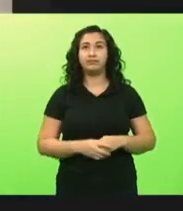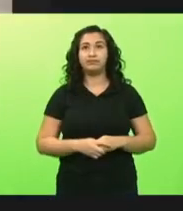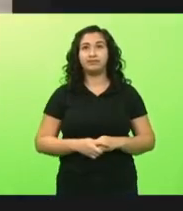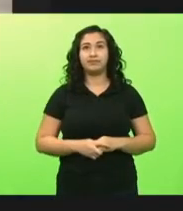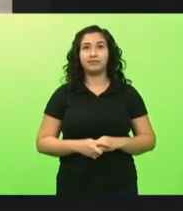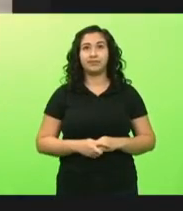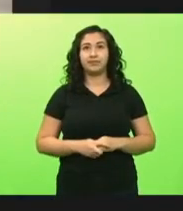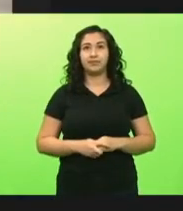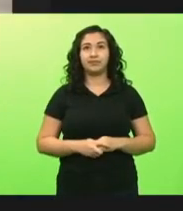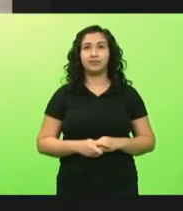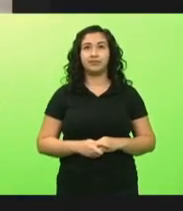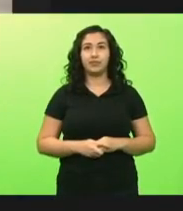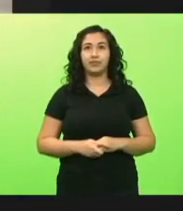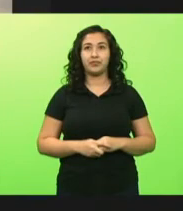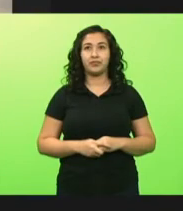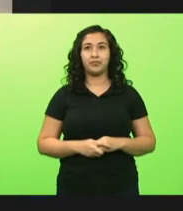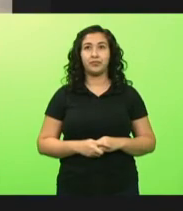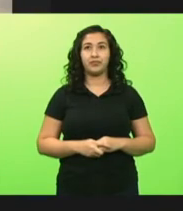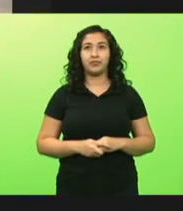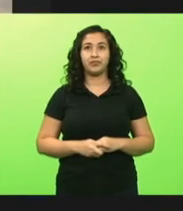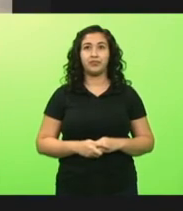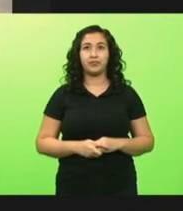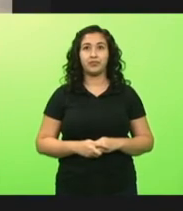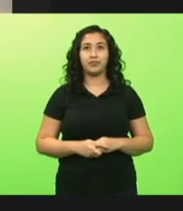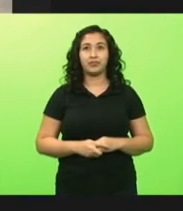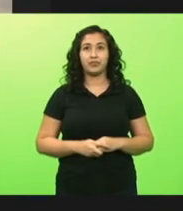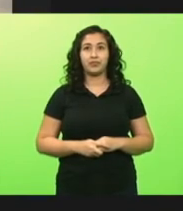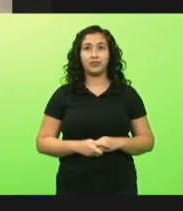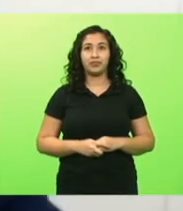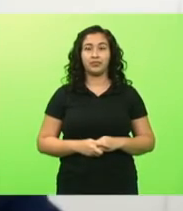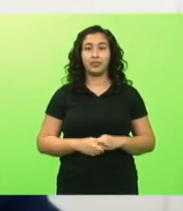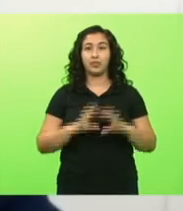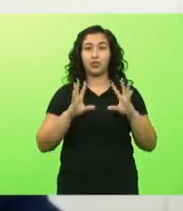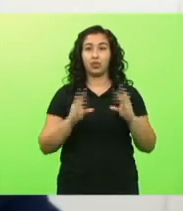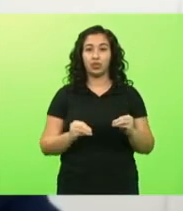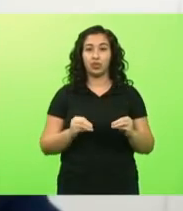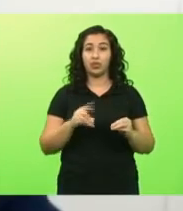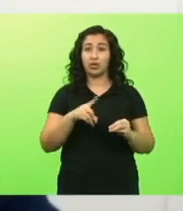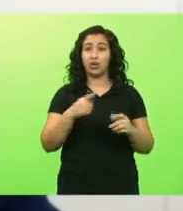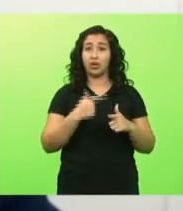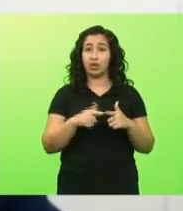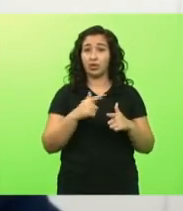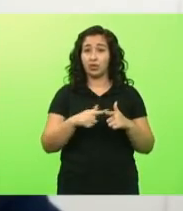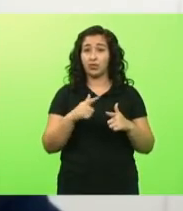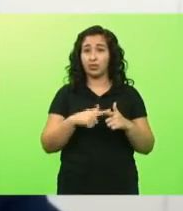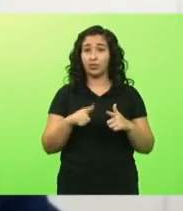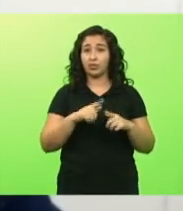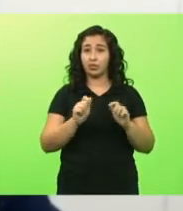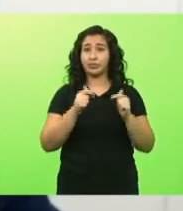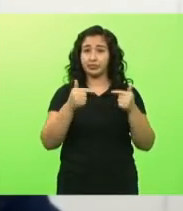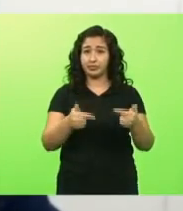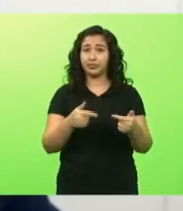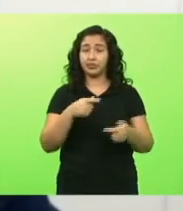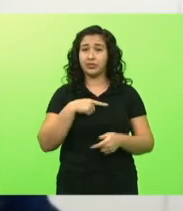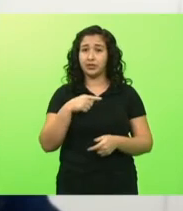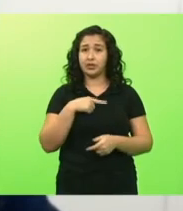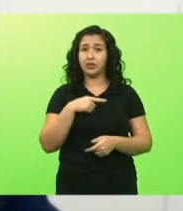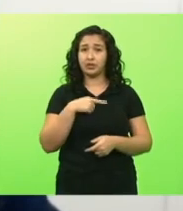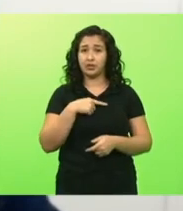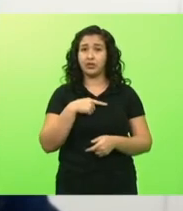Mais 30 segundos para concluir, deputado. Toda essa calamidade que nós enfrentamos se deve